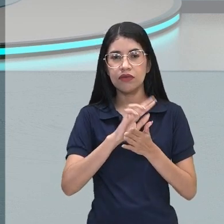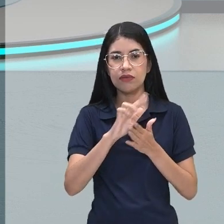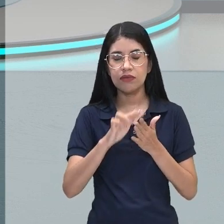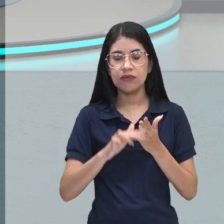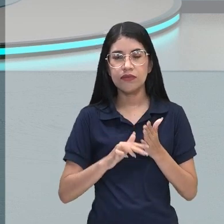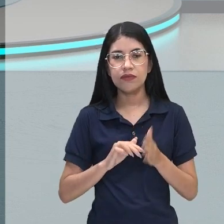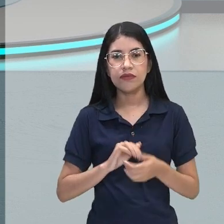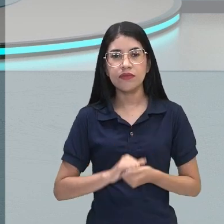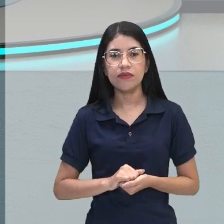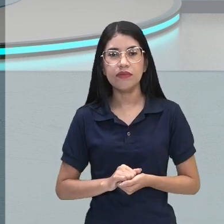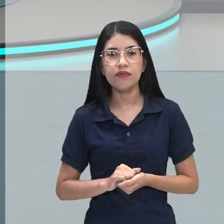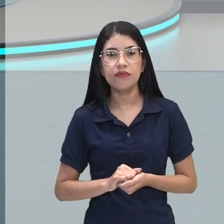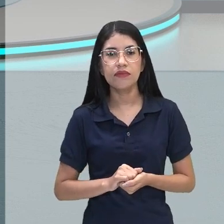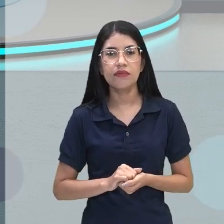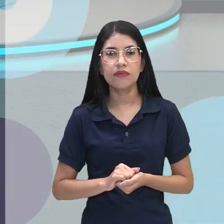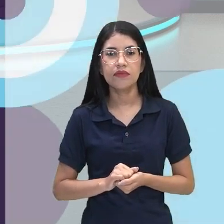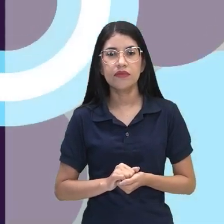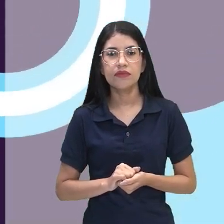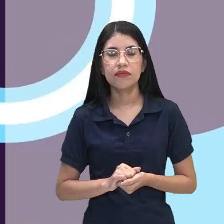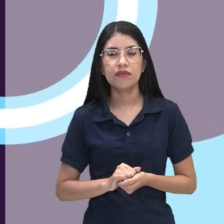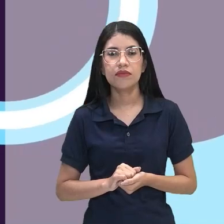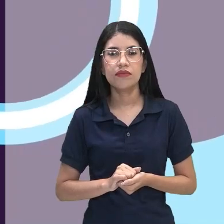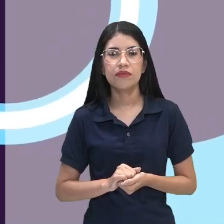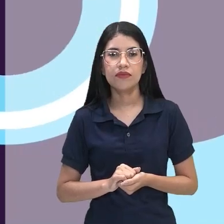Então, continuando as nossas dicas.